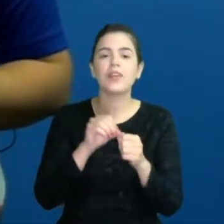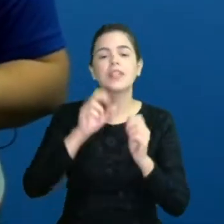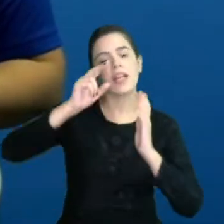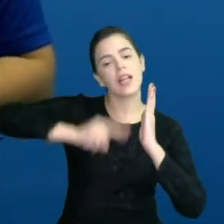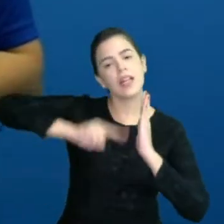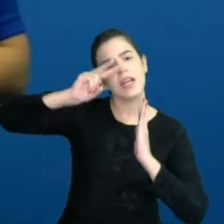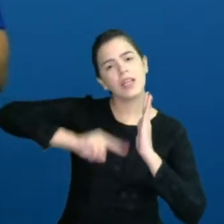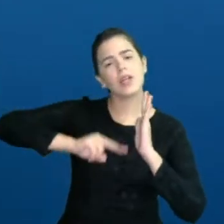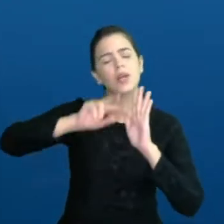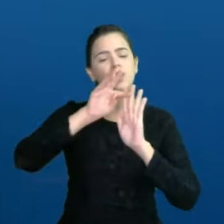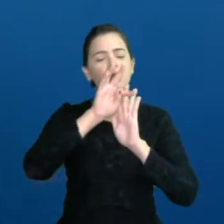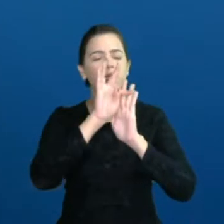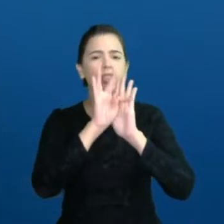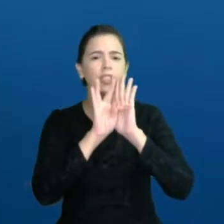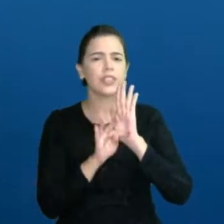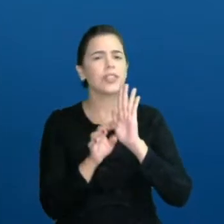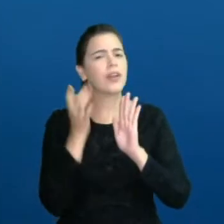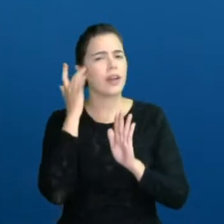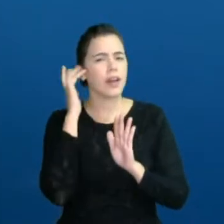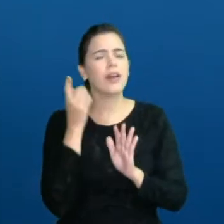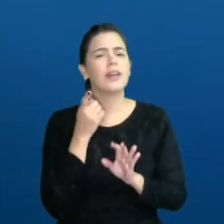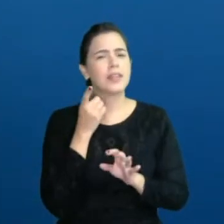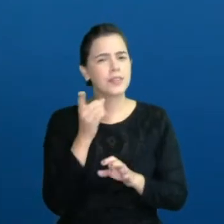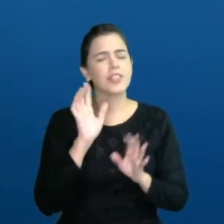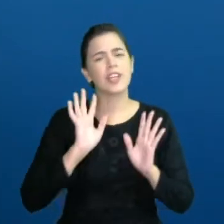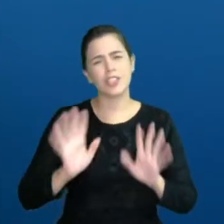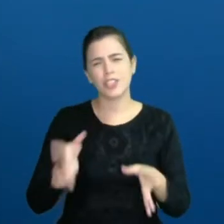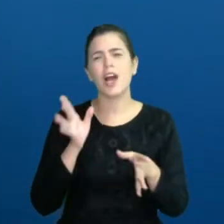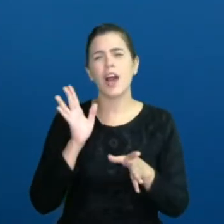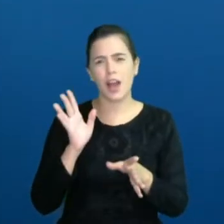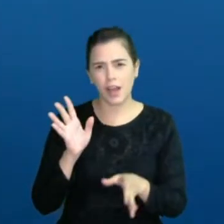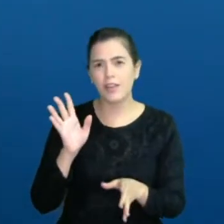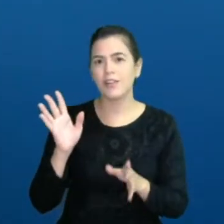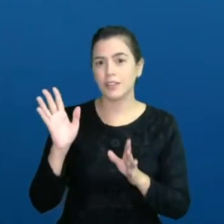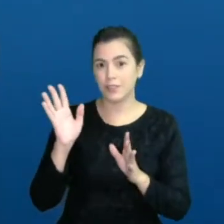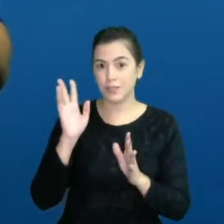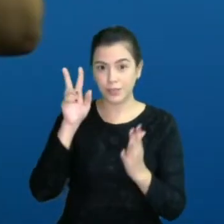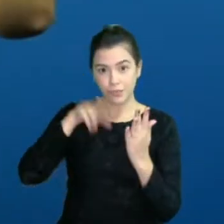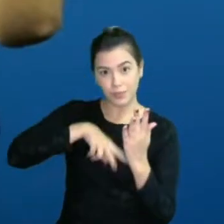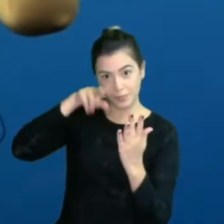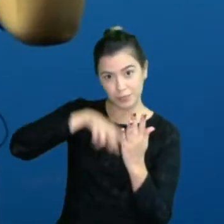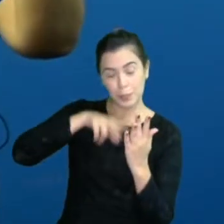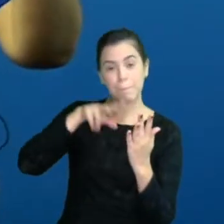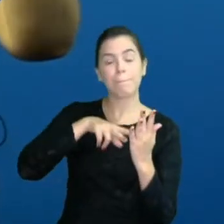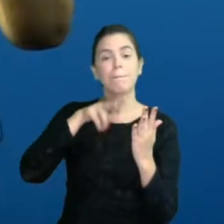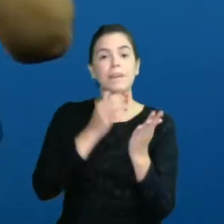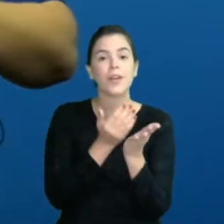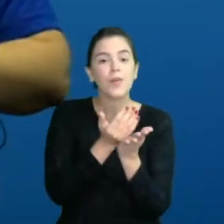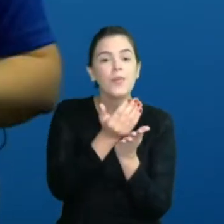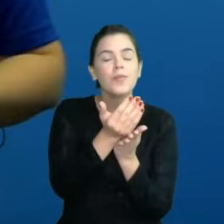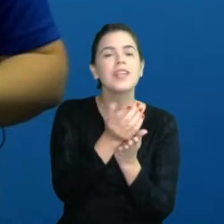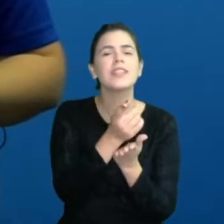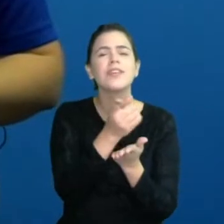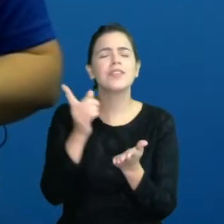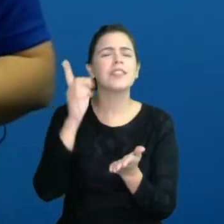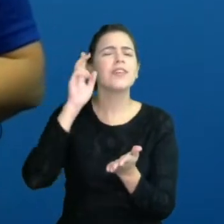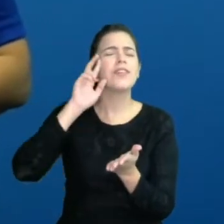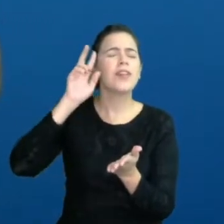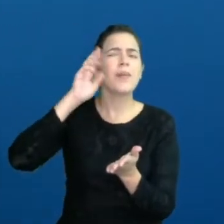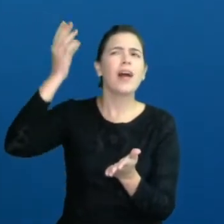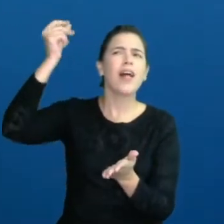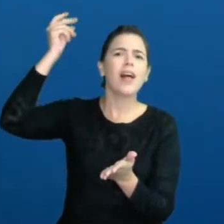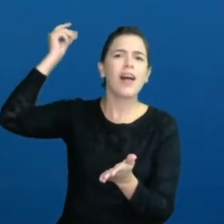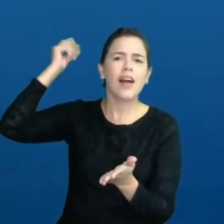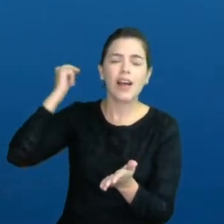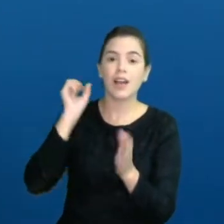um textinho que eu acho que vocês lembram que a gente já viu. Quando eu começar a ler, vocês vão lembrar de uma aulinha que a gente